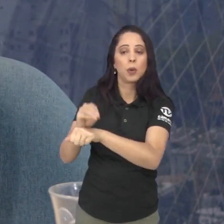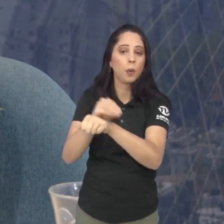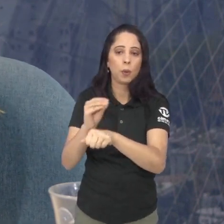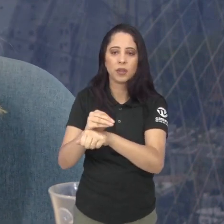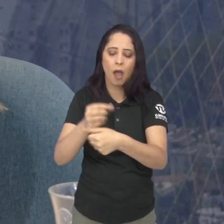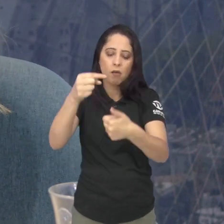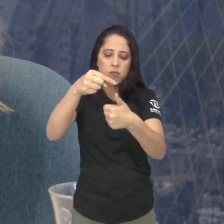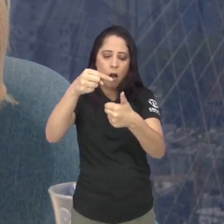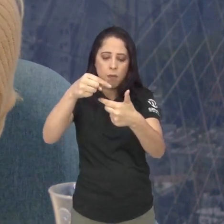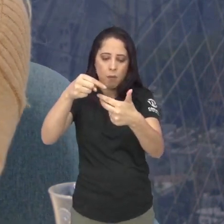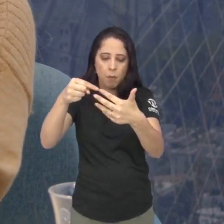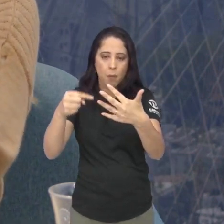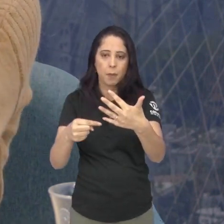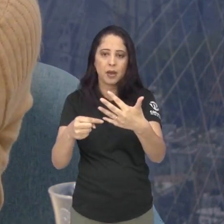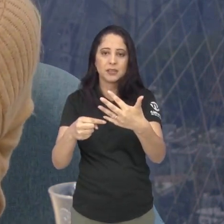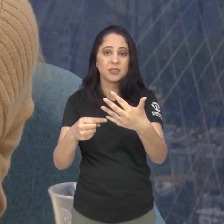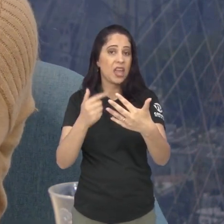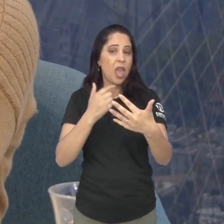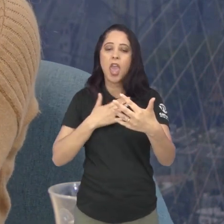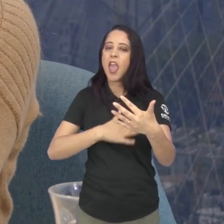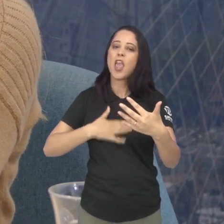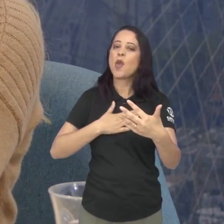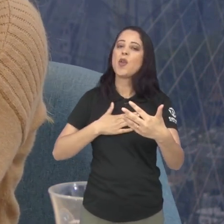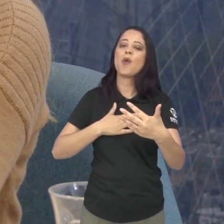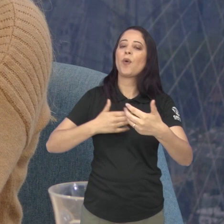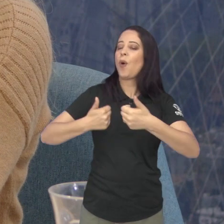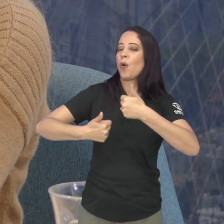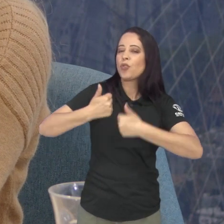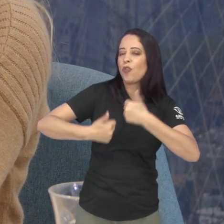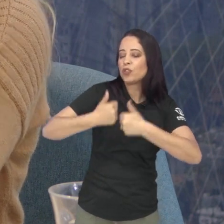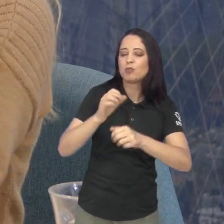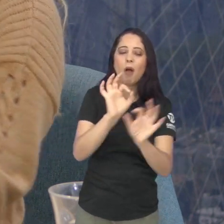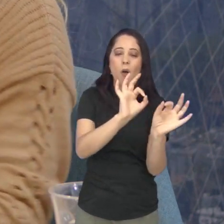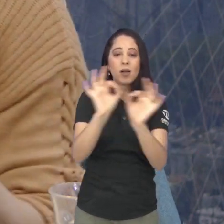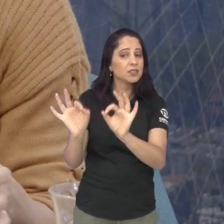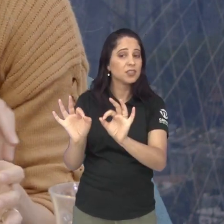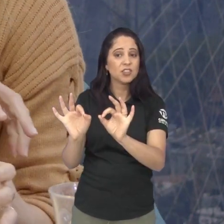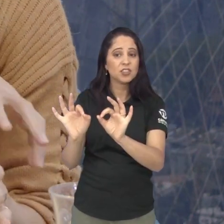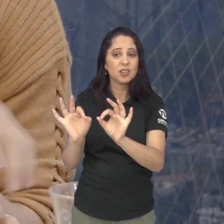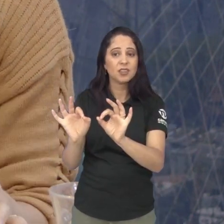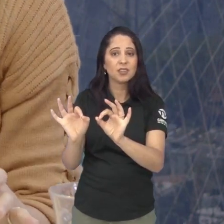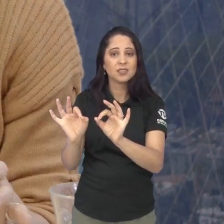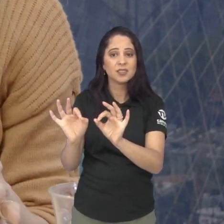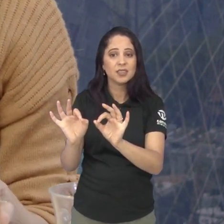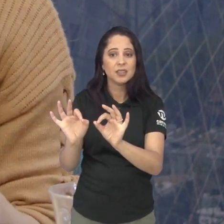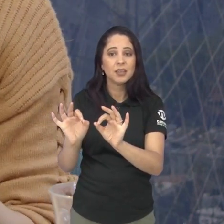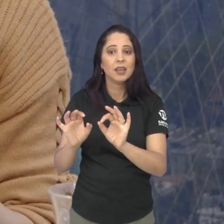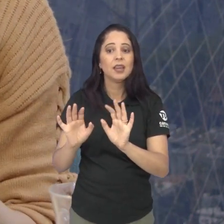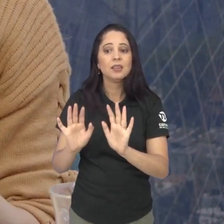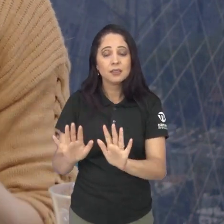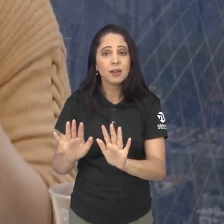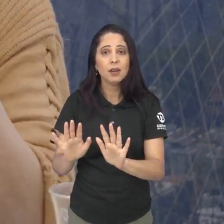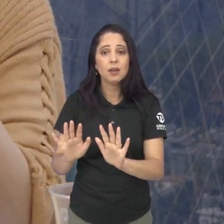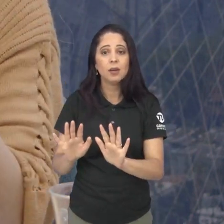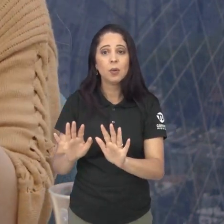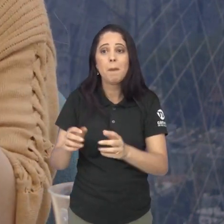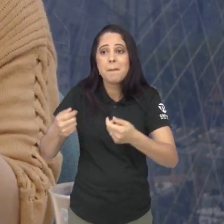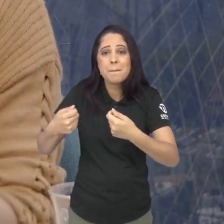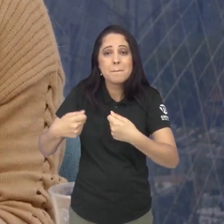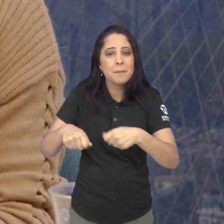casa, eu sou a que gosta de assistir futebol do filho, então assim, nós somos super fragmentados, e a